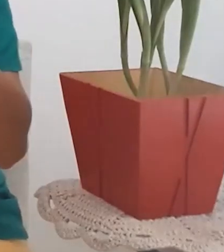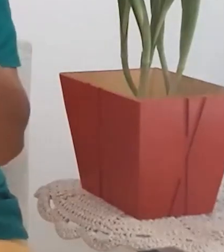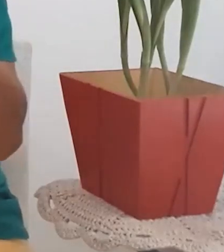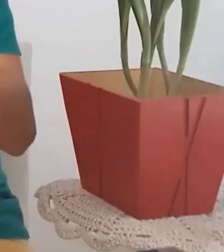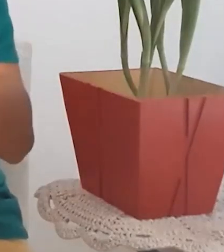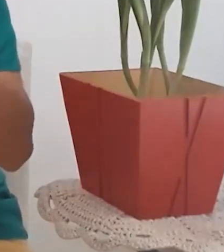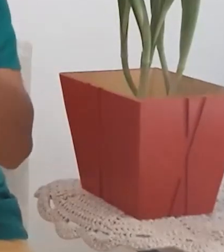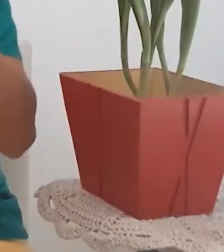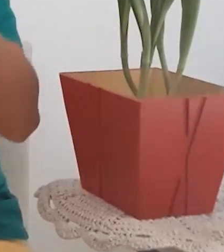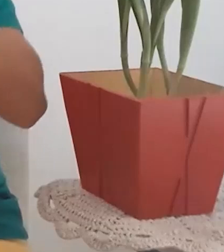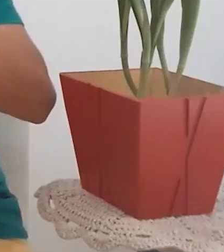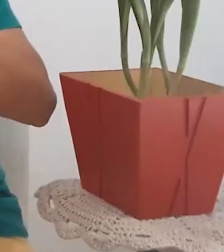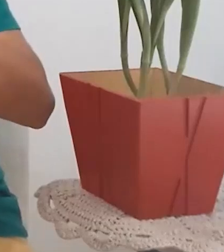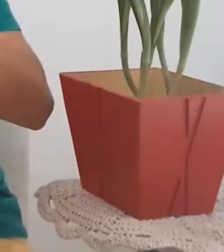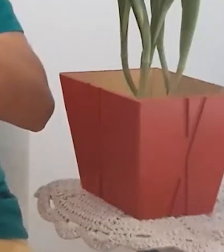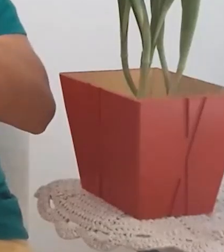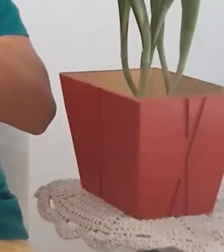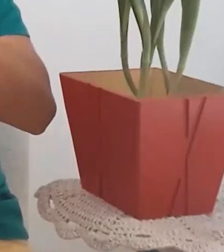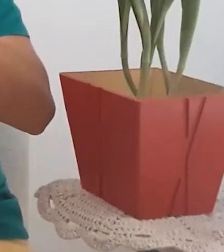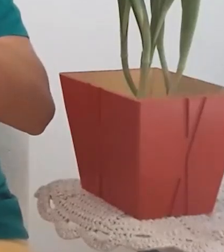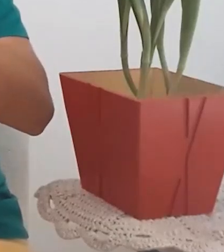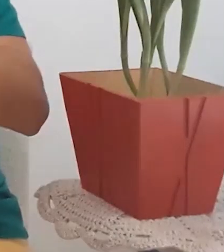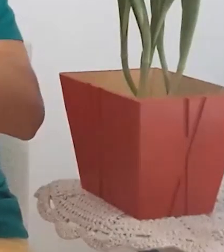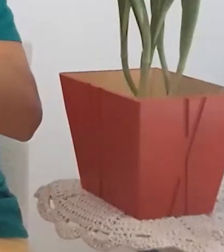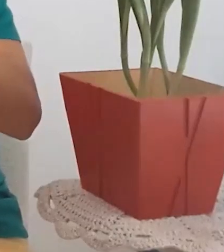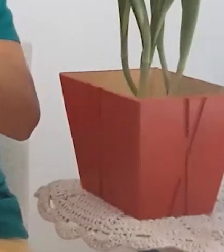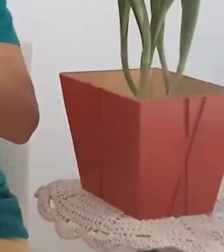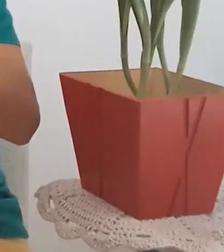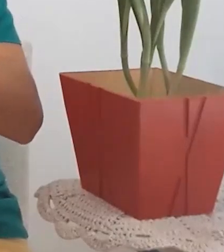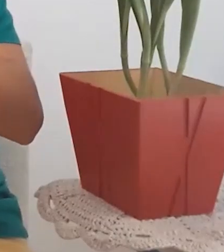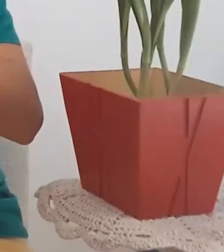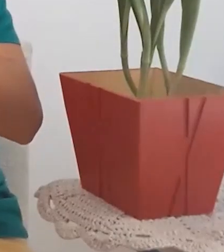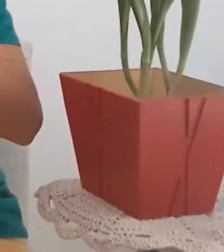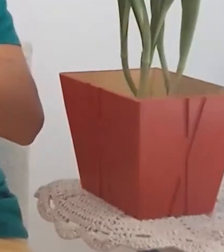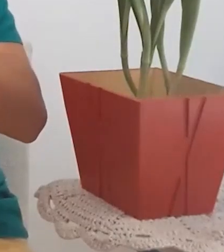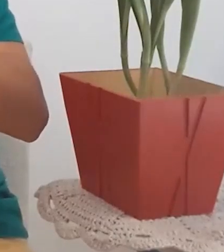ok? Colocando a hashtag